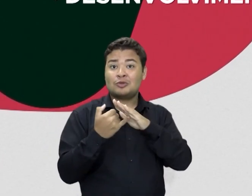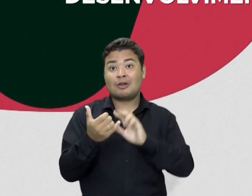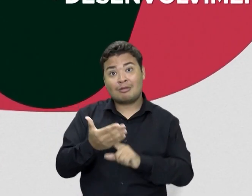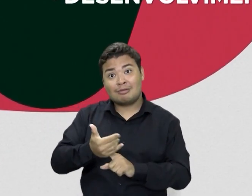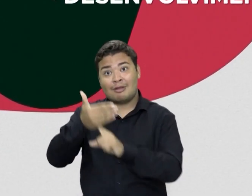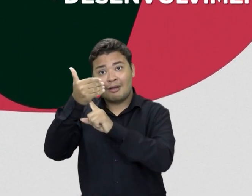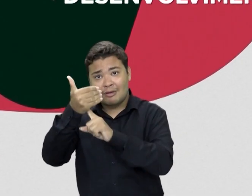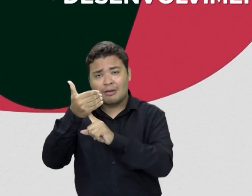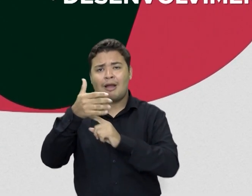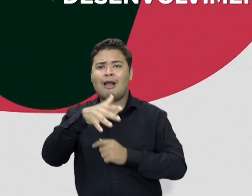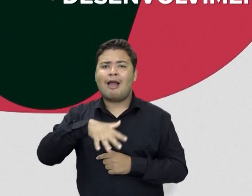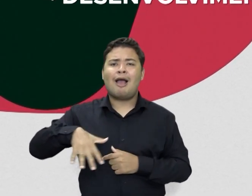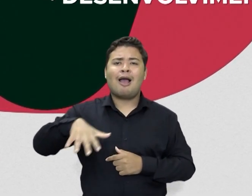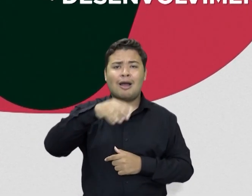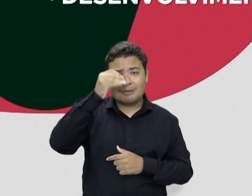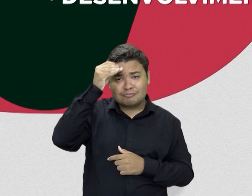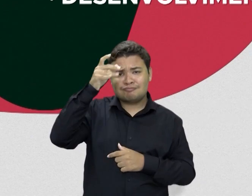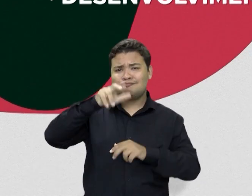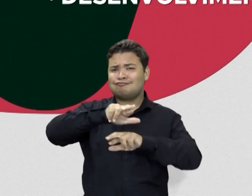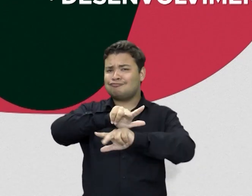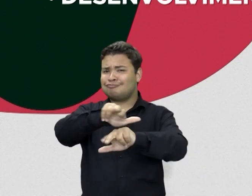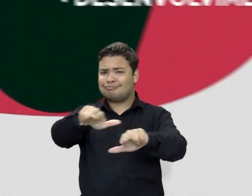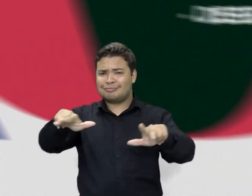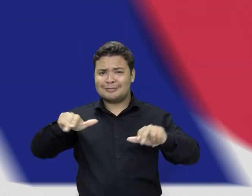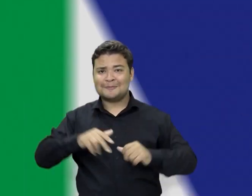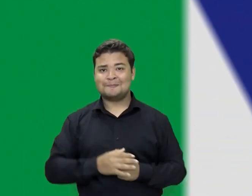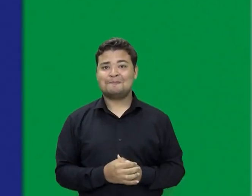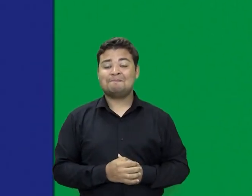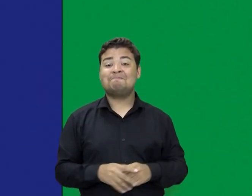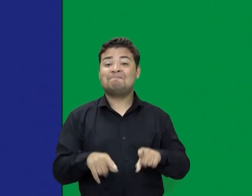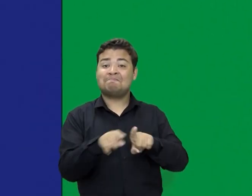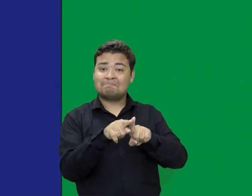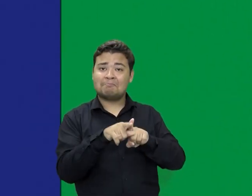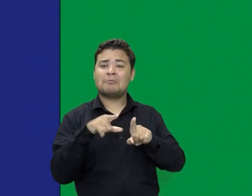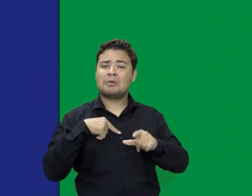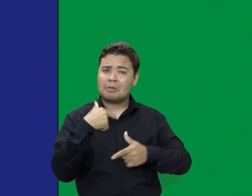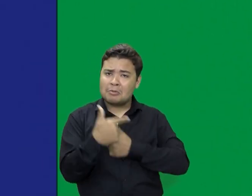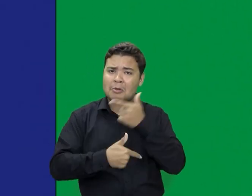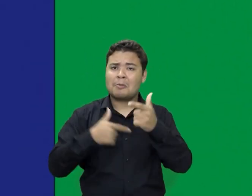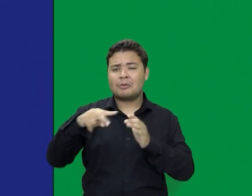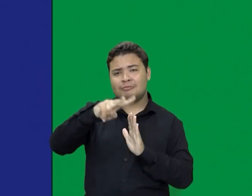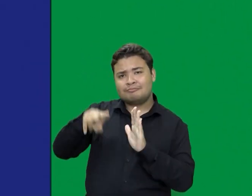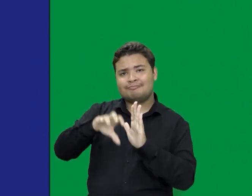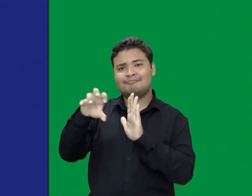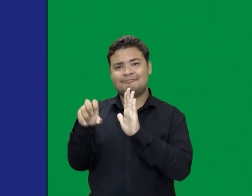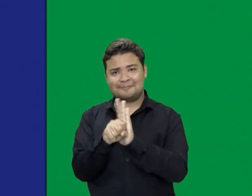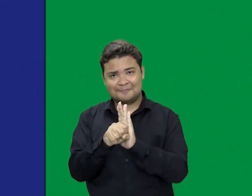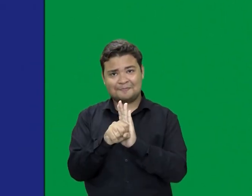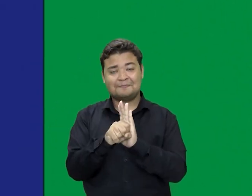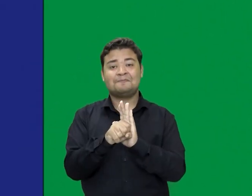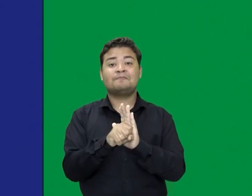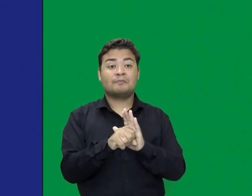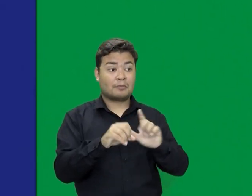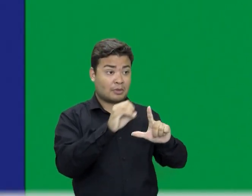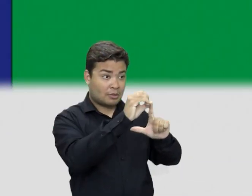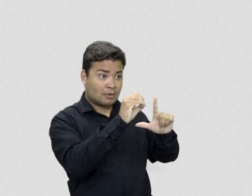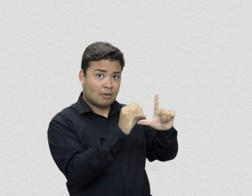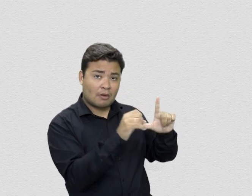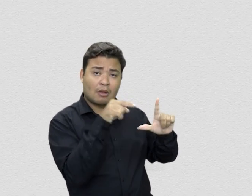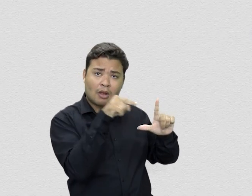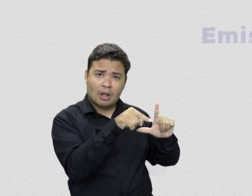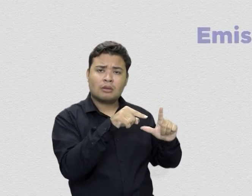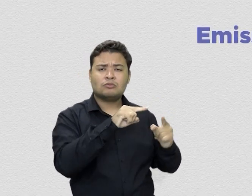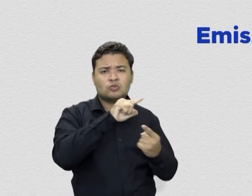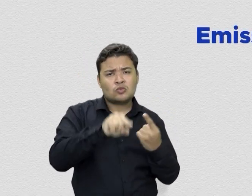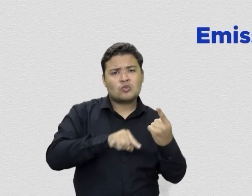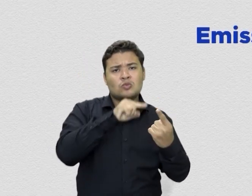e privadas. A RTVE realiza com excelência e transparência a gestão administrativa e financeira de projetos de ensino,